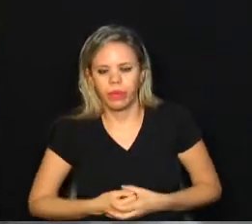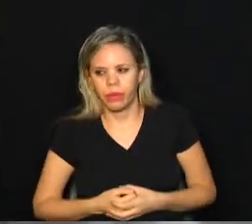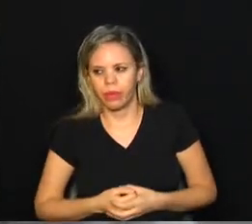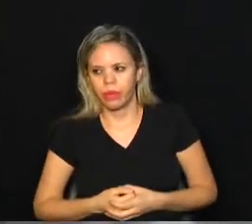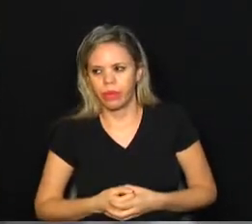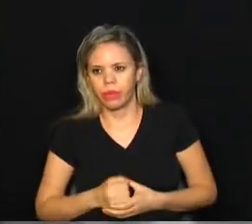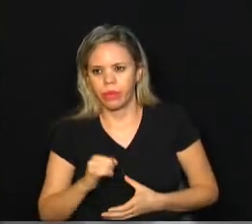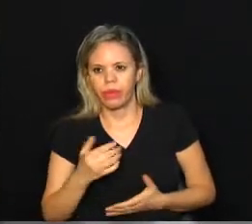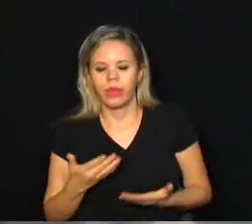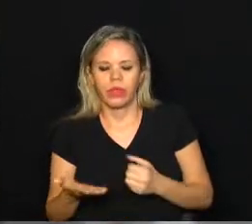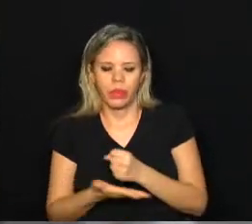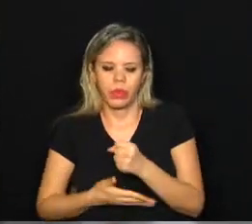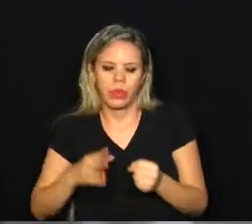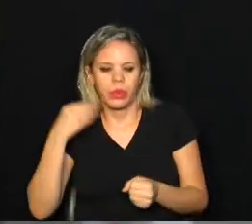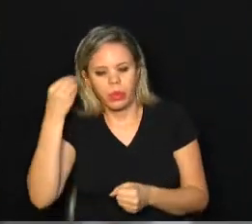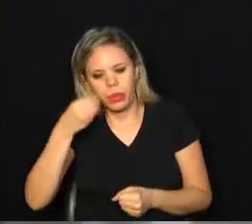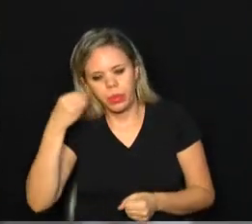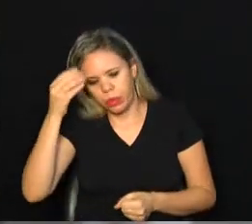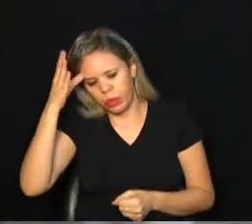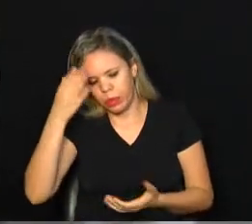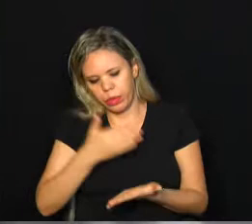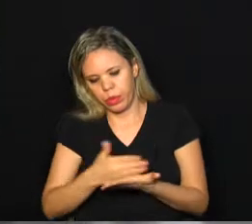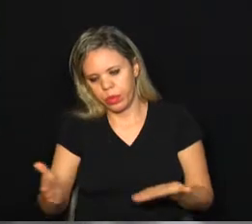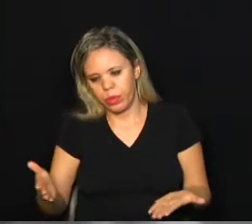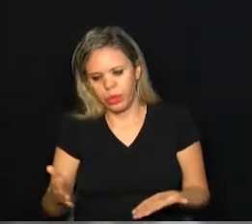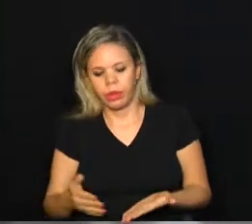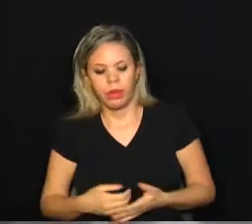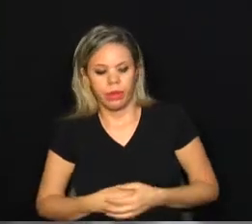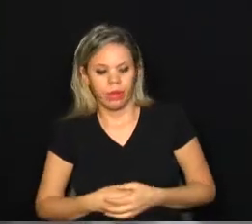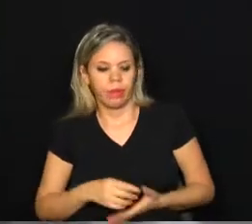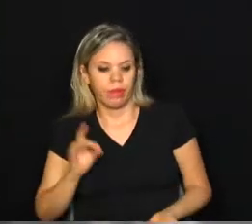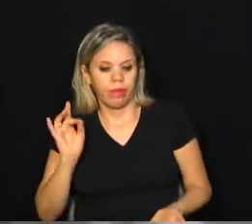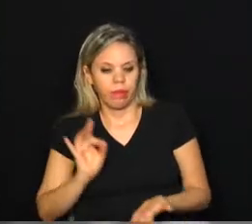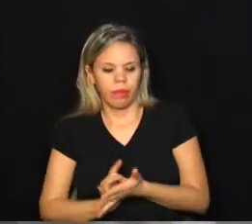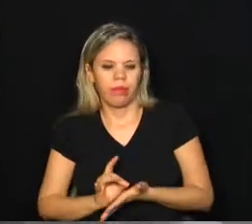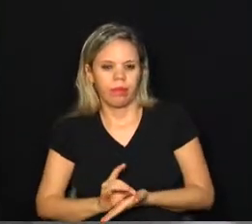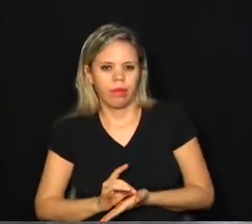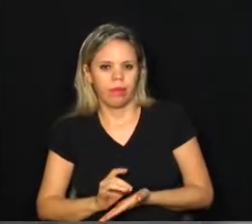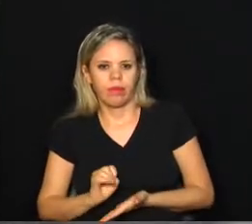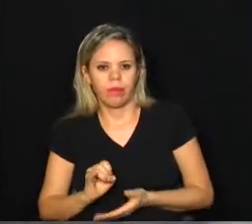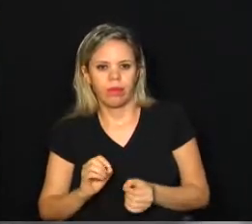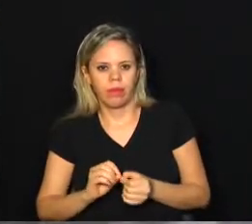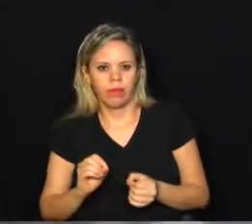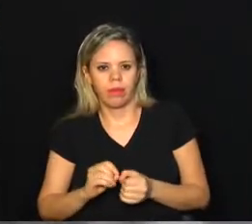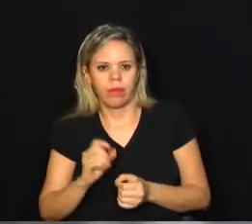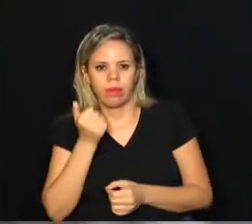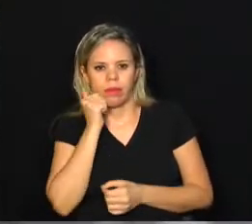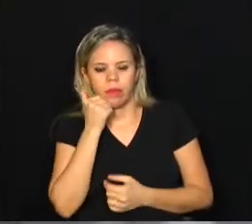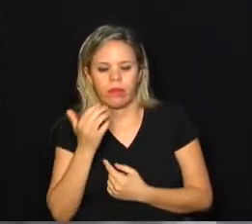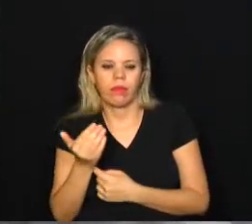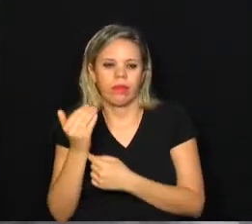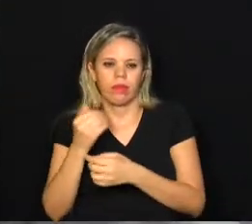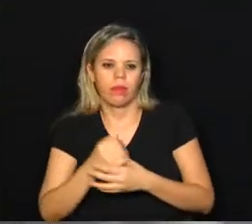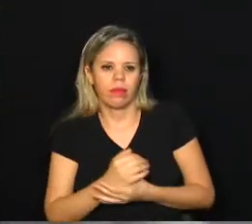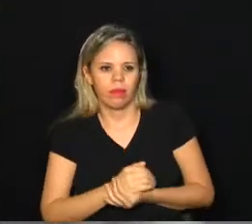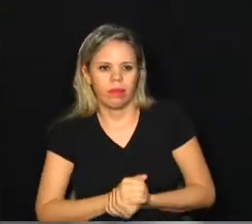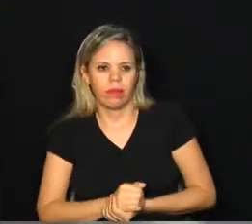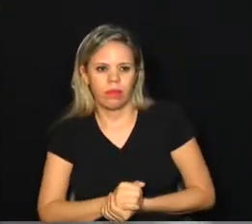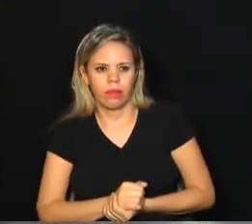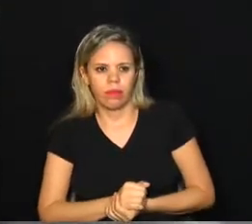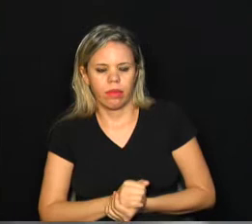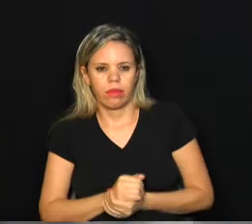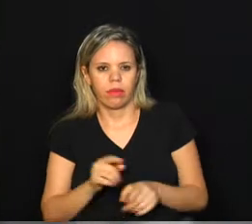se for com base no conhecimento, para começar. E o conhecimento realmente se faz com ciência e tecnologia, que